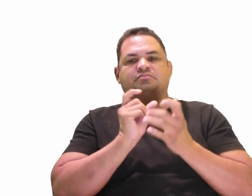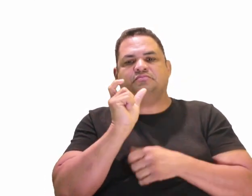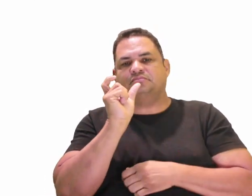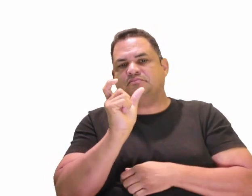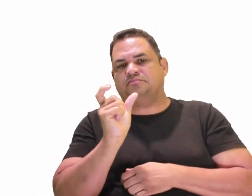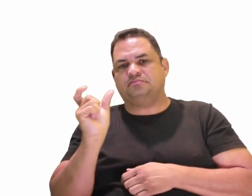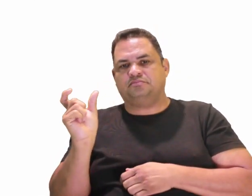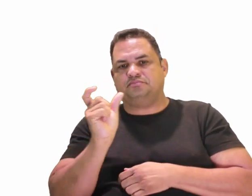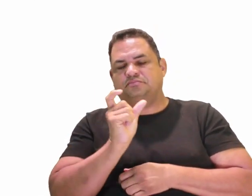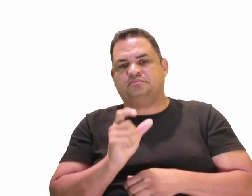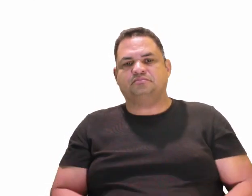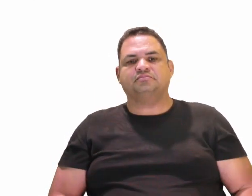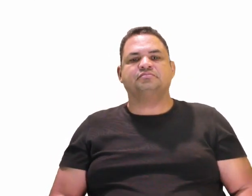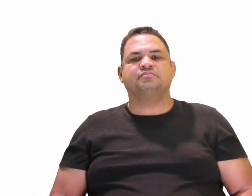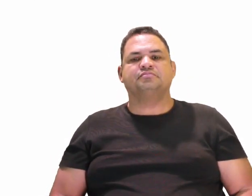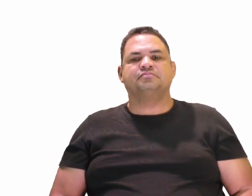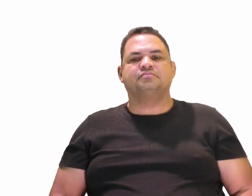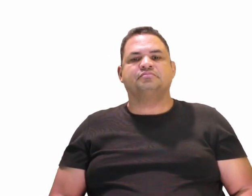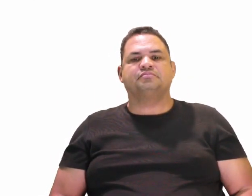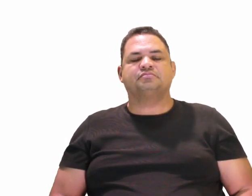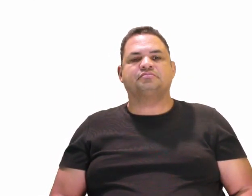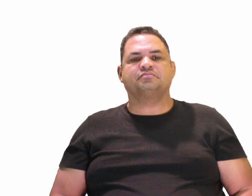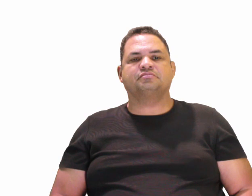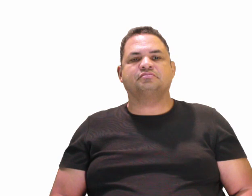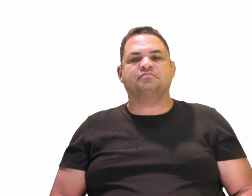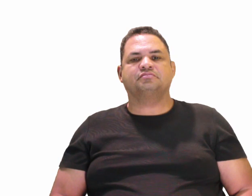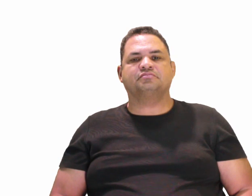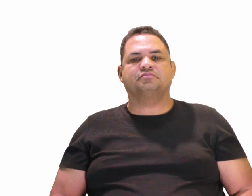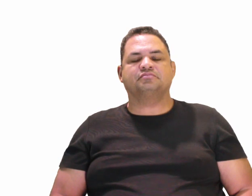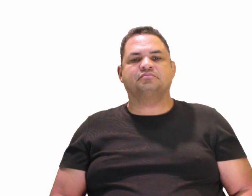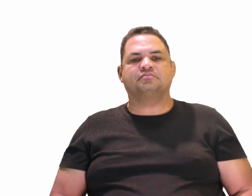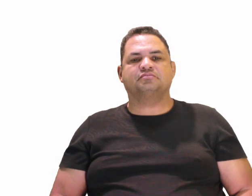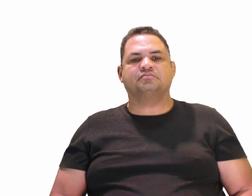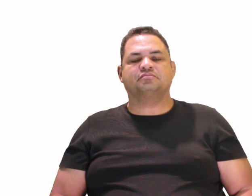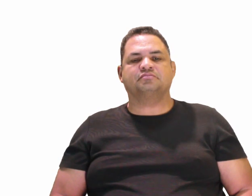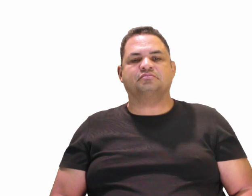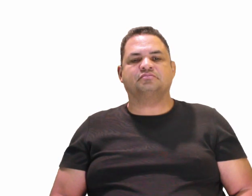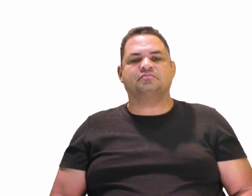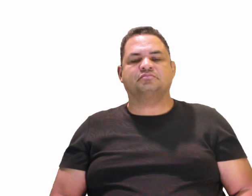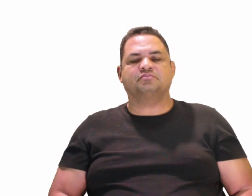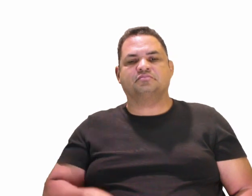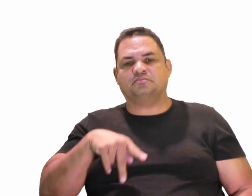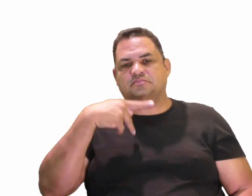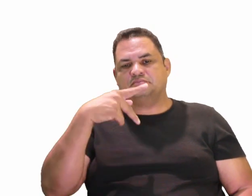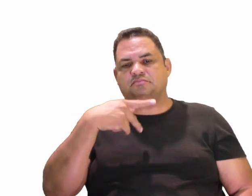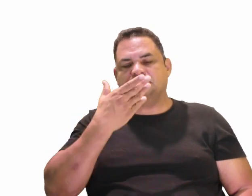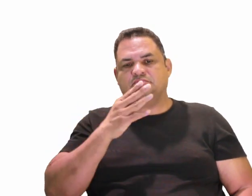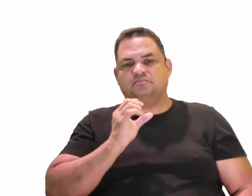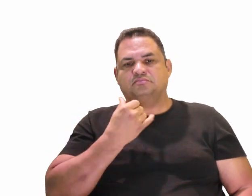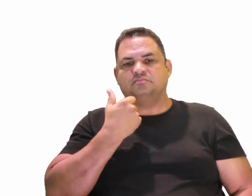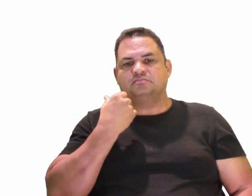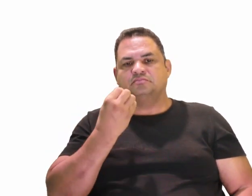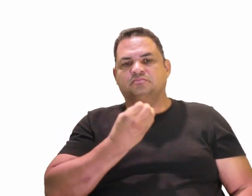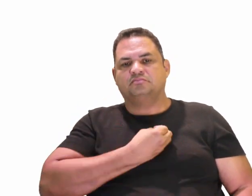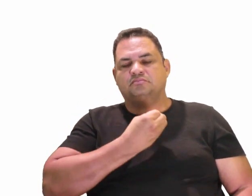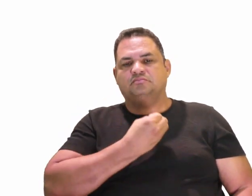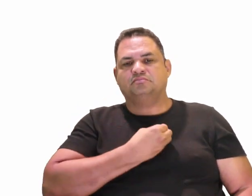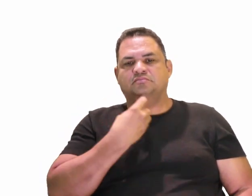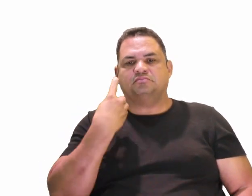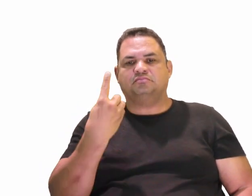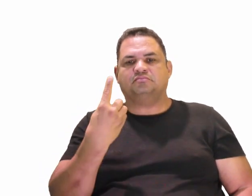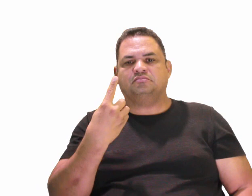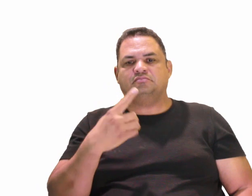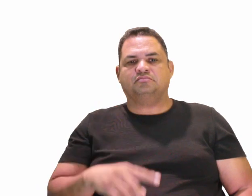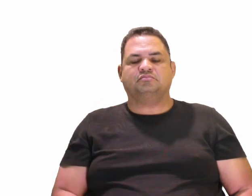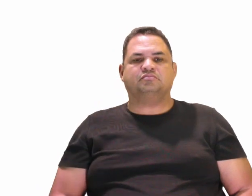e go, certo? Com aquelas coisas, aquelas situações que a gente comentou. Então, na número 1, a gente está falando